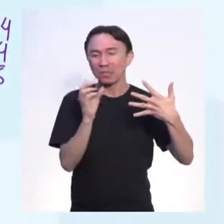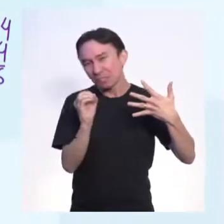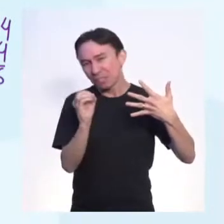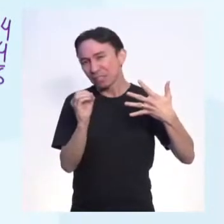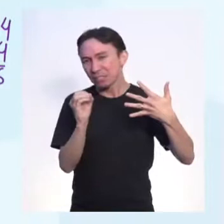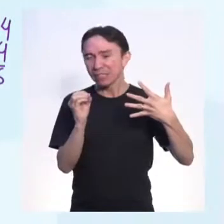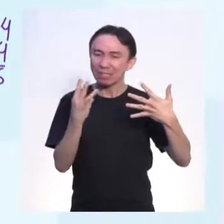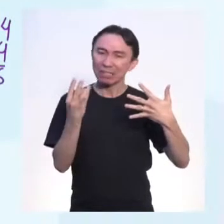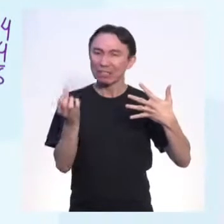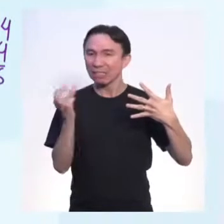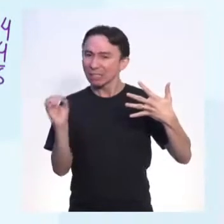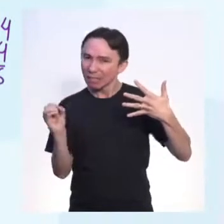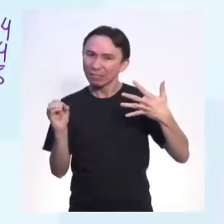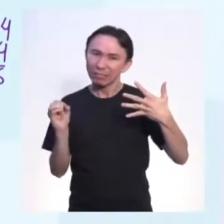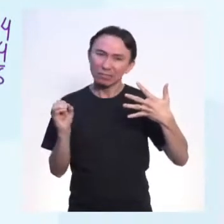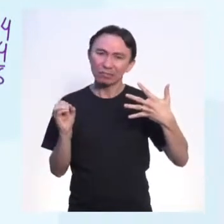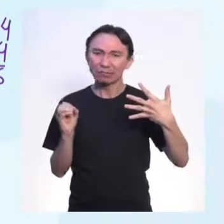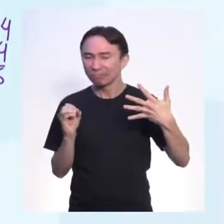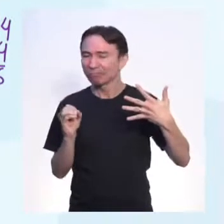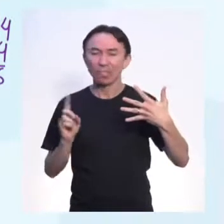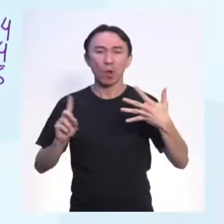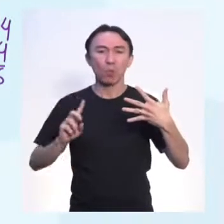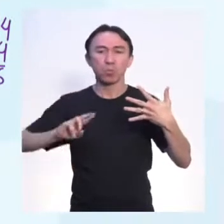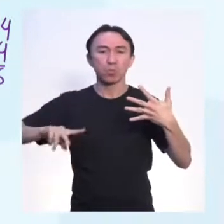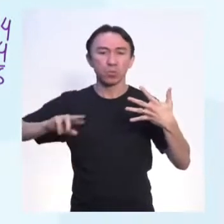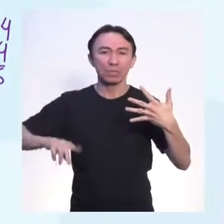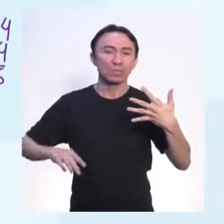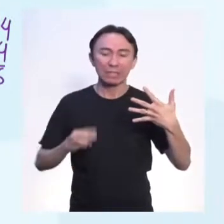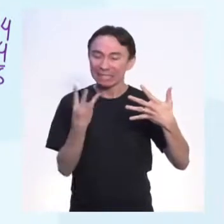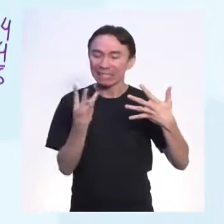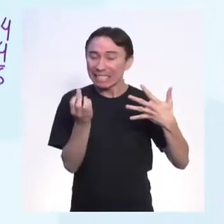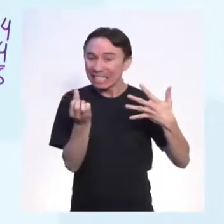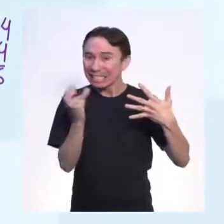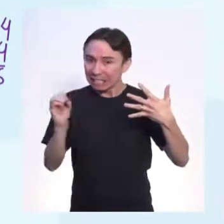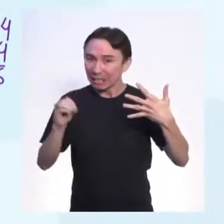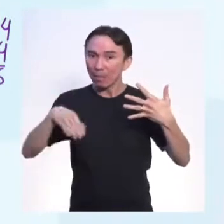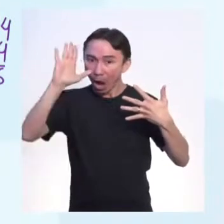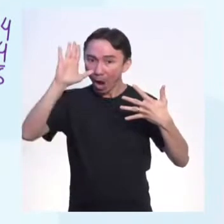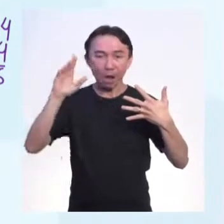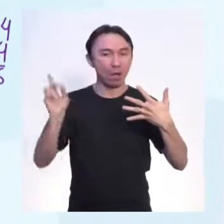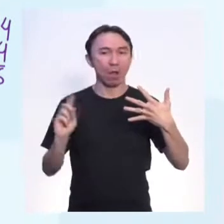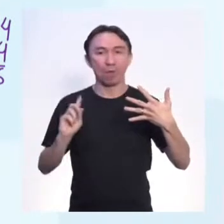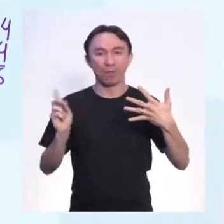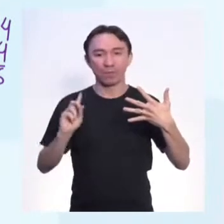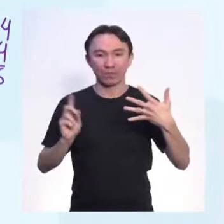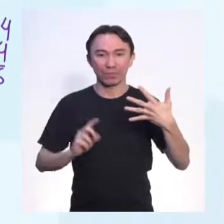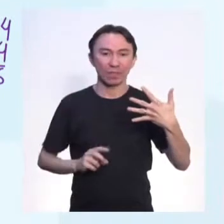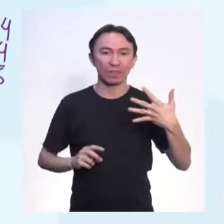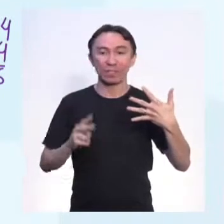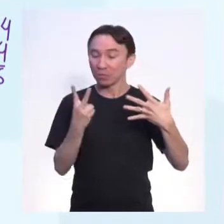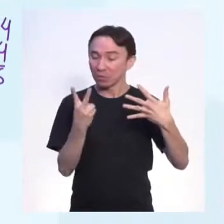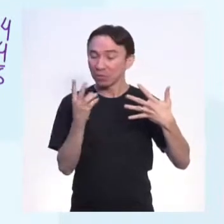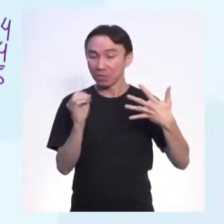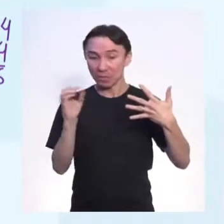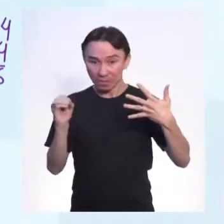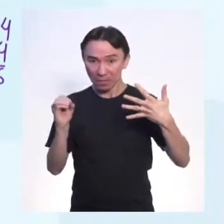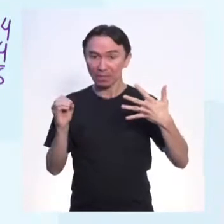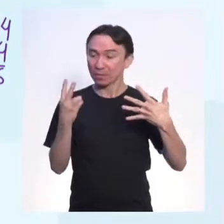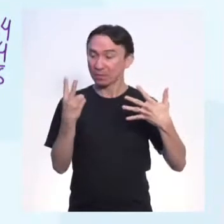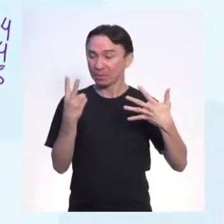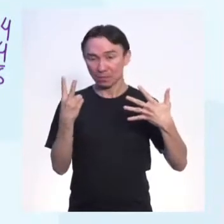360? Não. É maior que 360? Não. Está entre 200 e